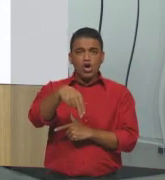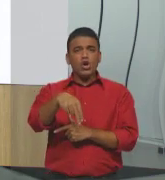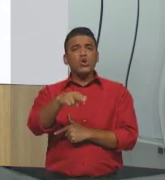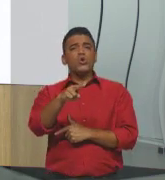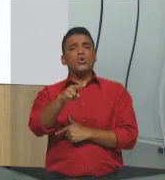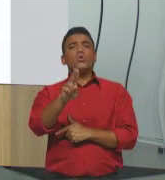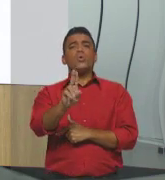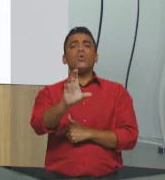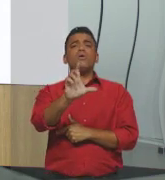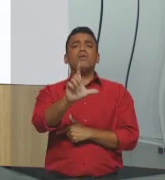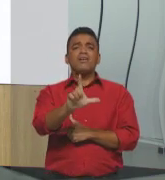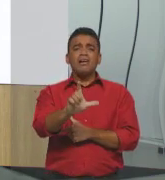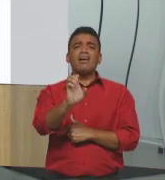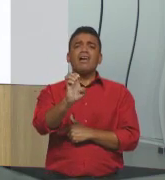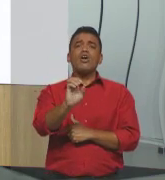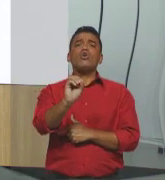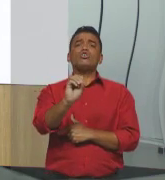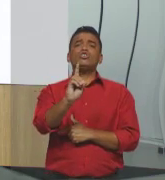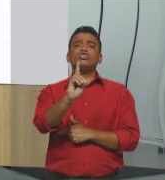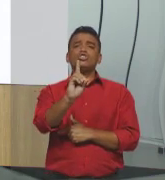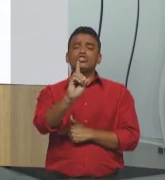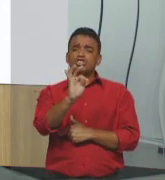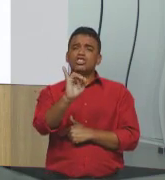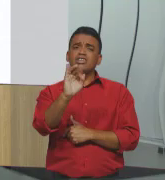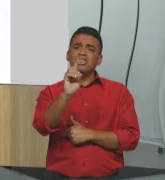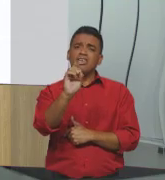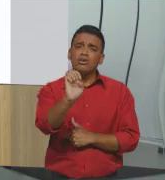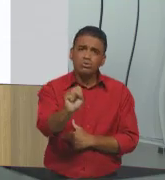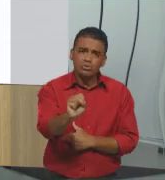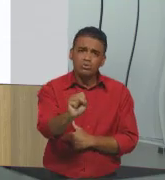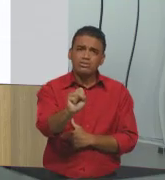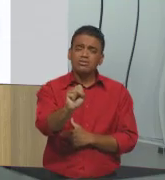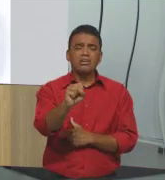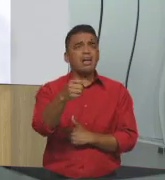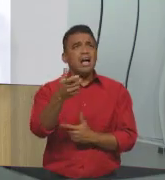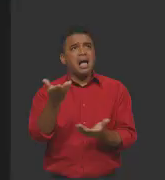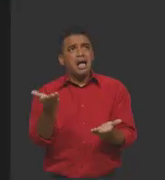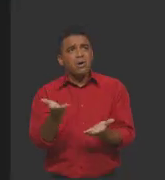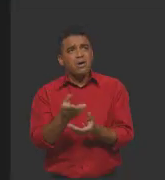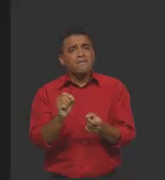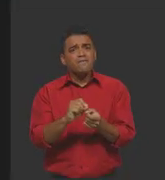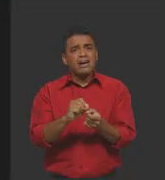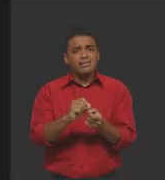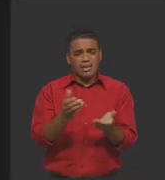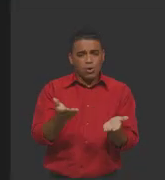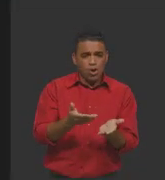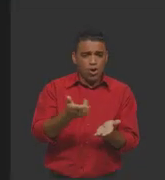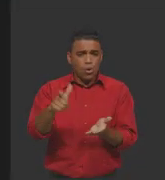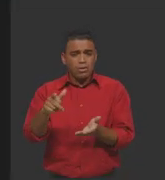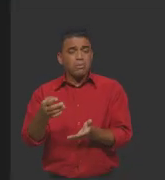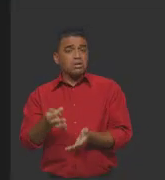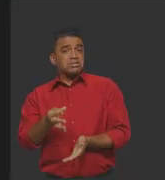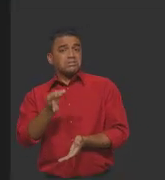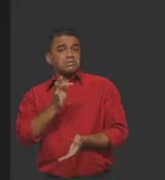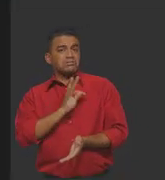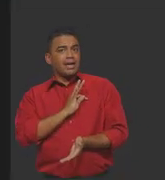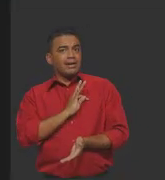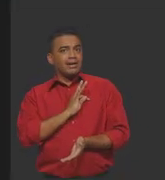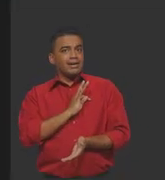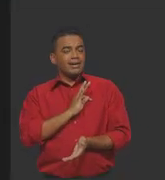tudo lá. Como que eu vou fazer isso para separar agora? Faço depois o que eu chamo de uma técnica chamada